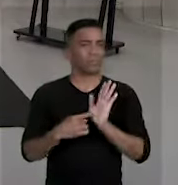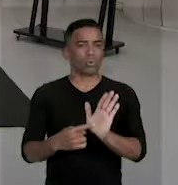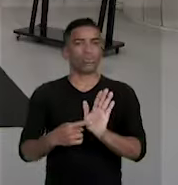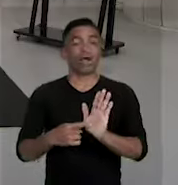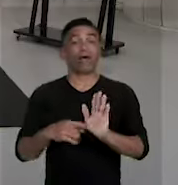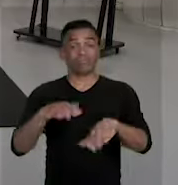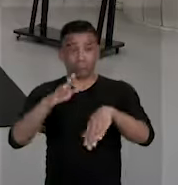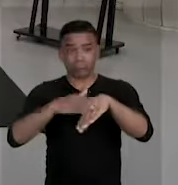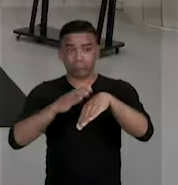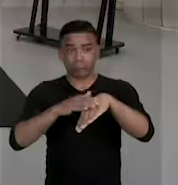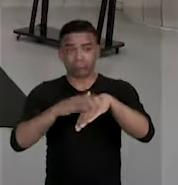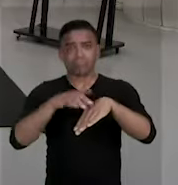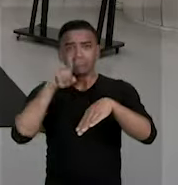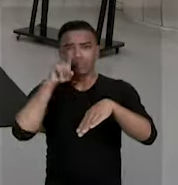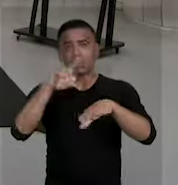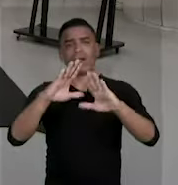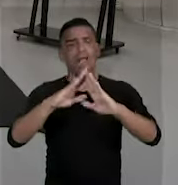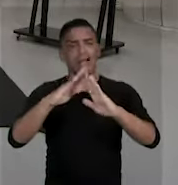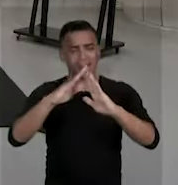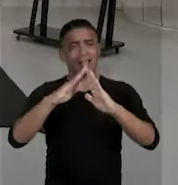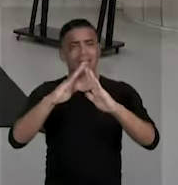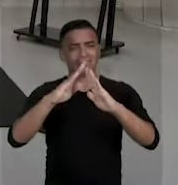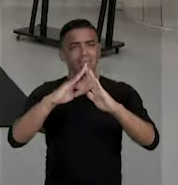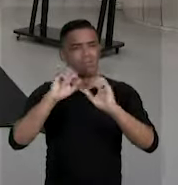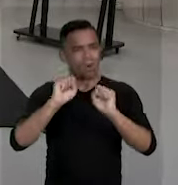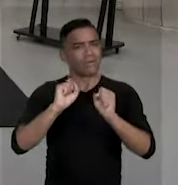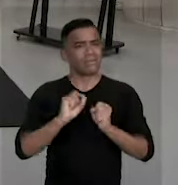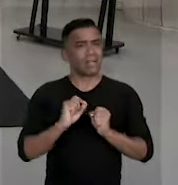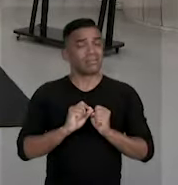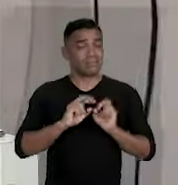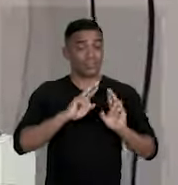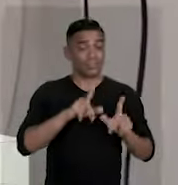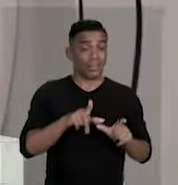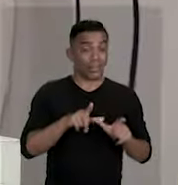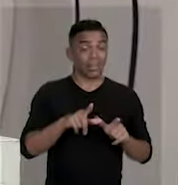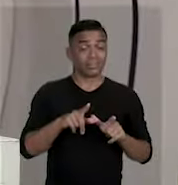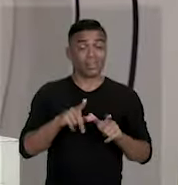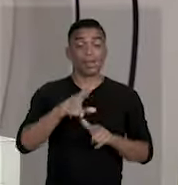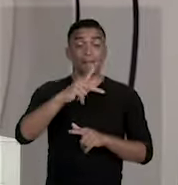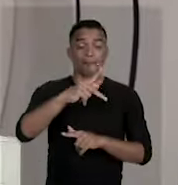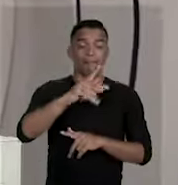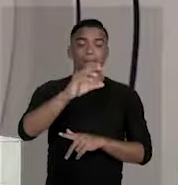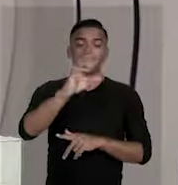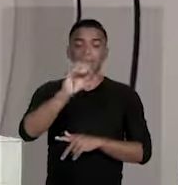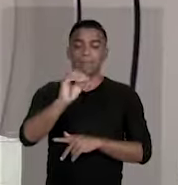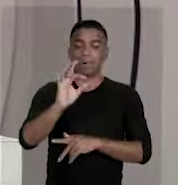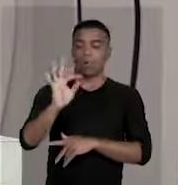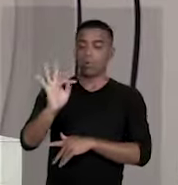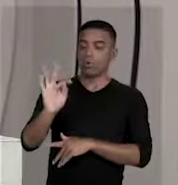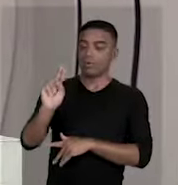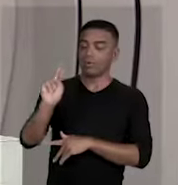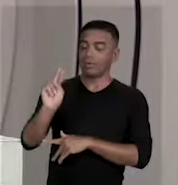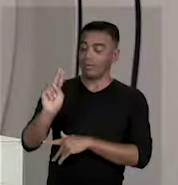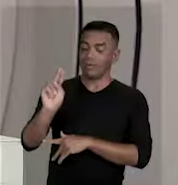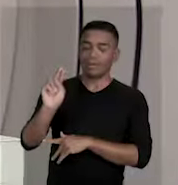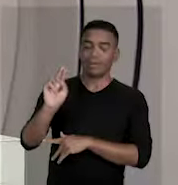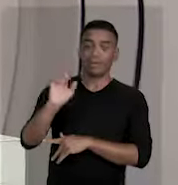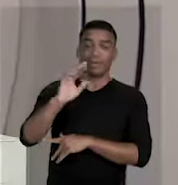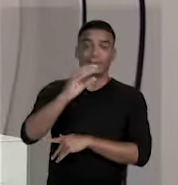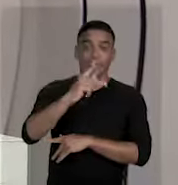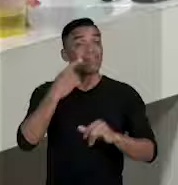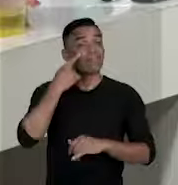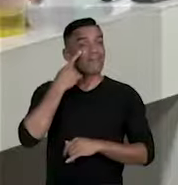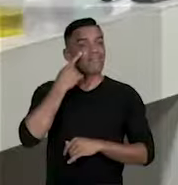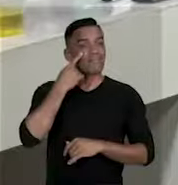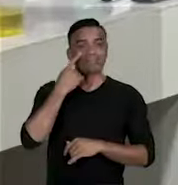de vocês, que ilustra bem essa questão da diferença de potencial. Então, vamos pensar o